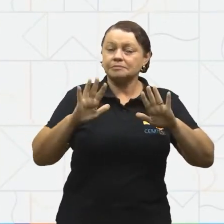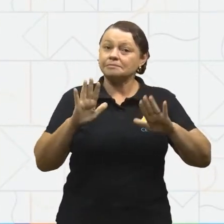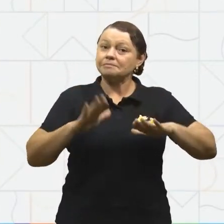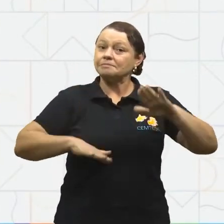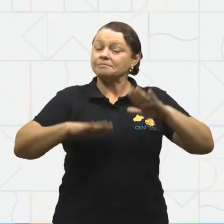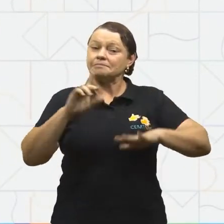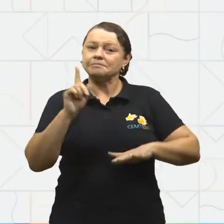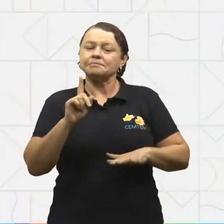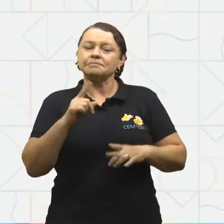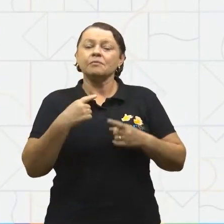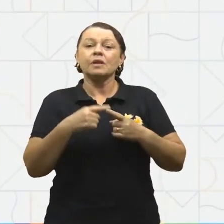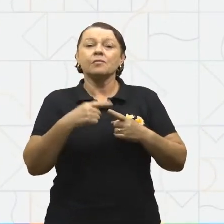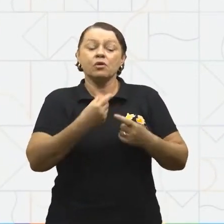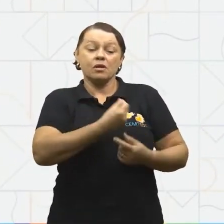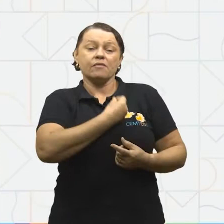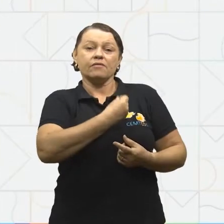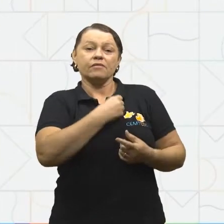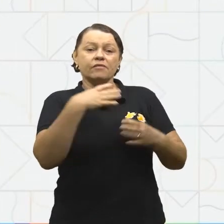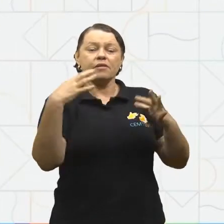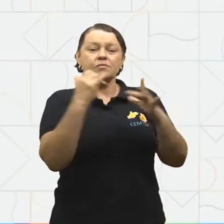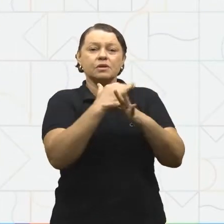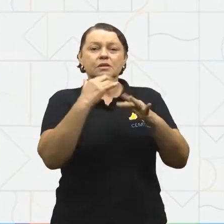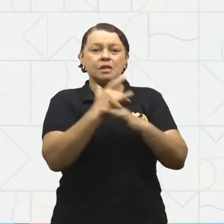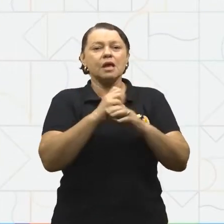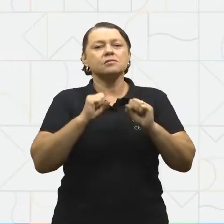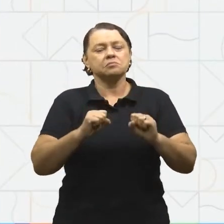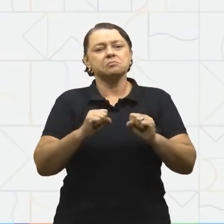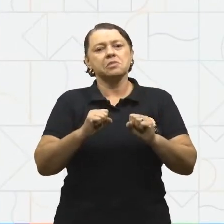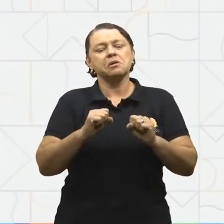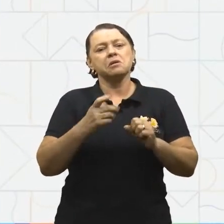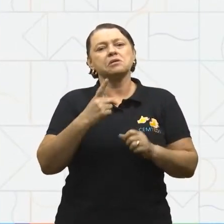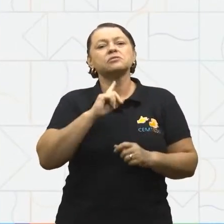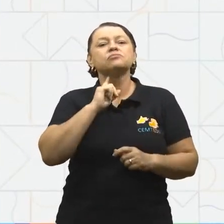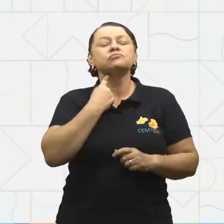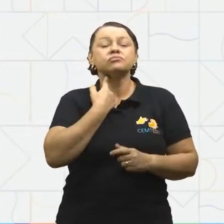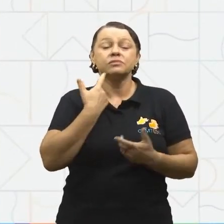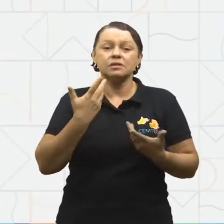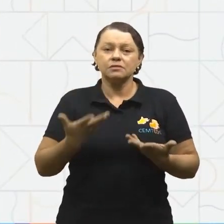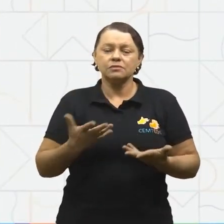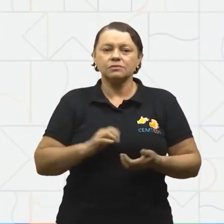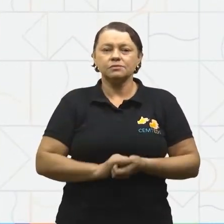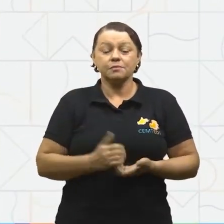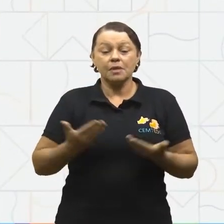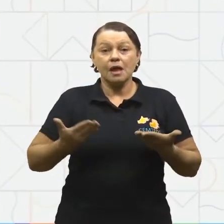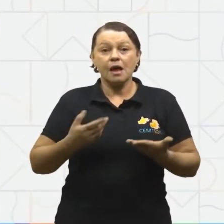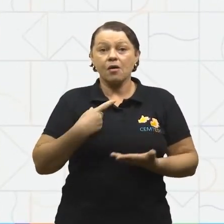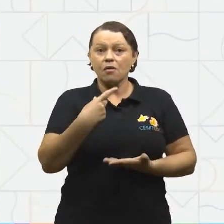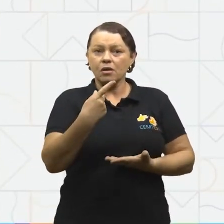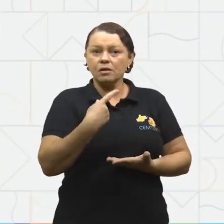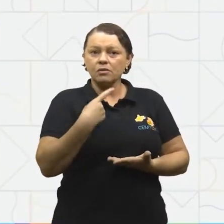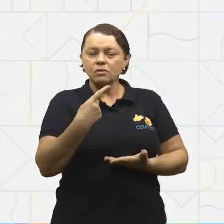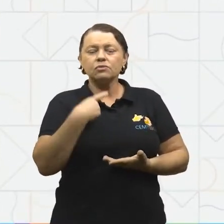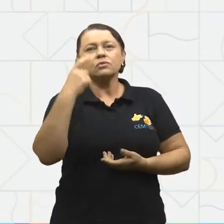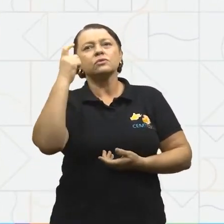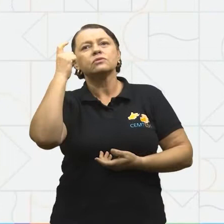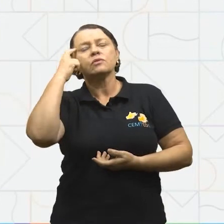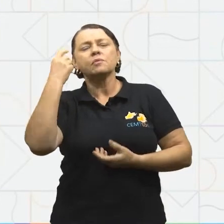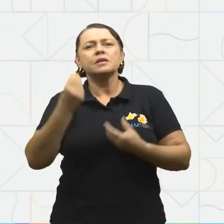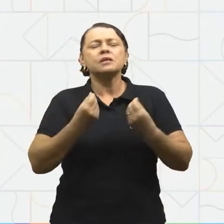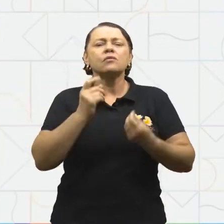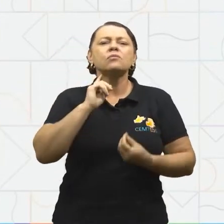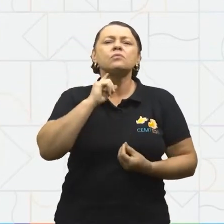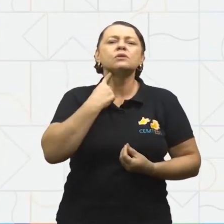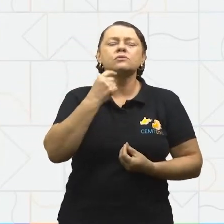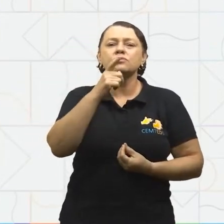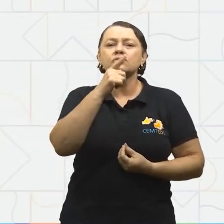cidade, podem estar contaminados. A partir de agora, eu e você iremos pensar sobre a poluição